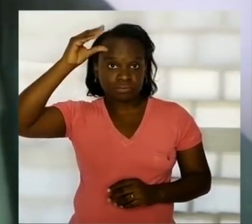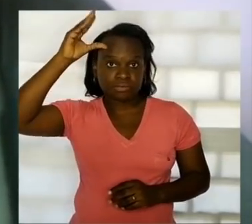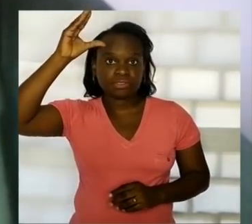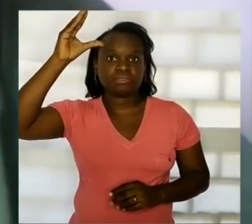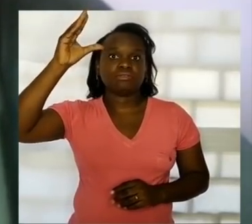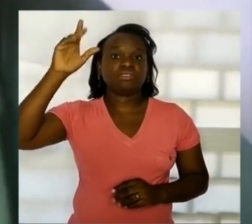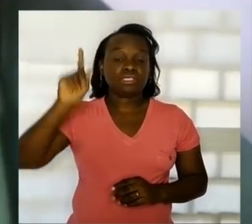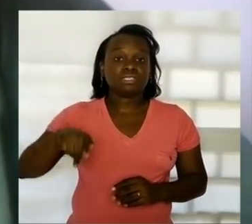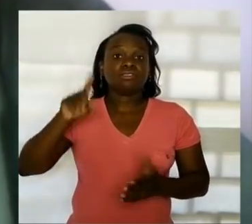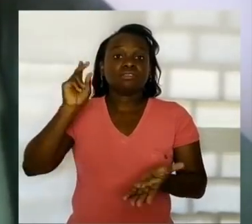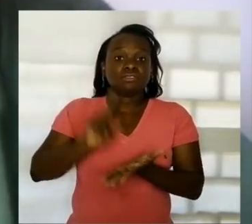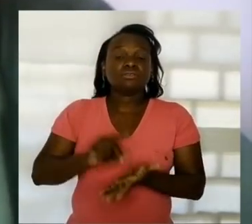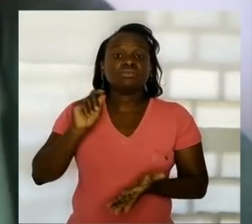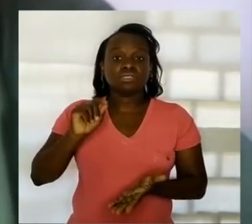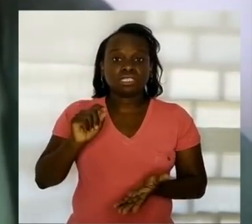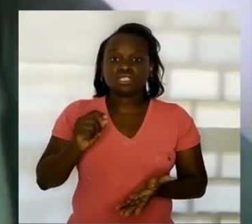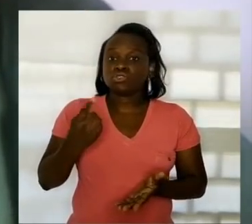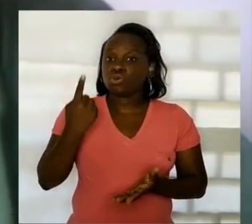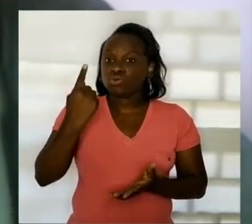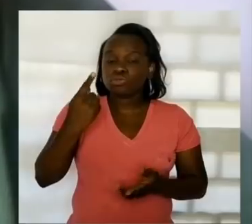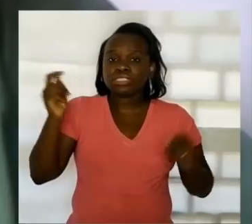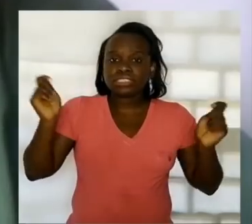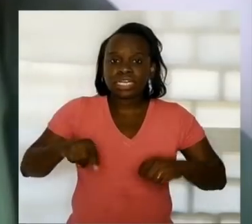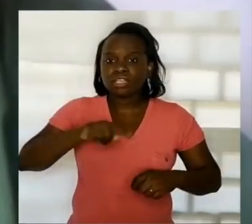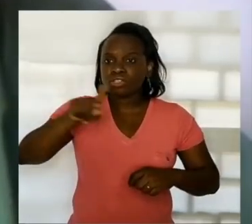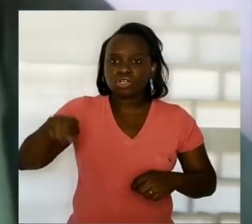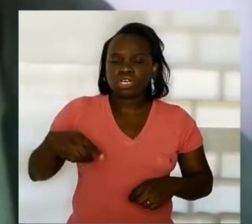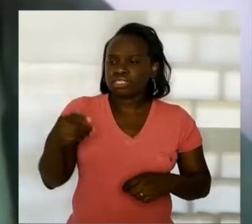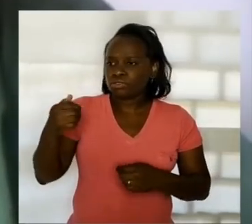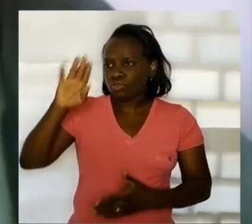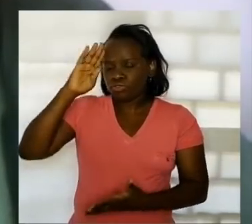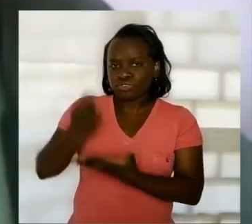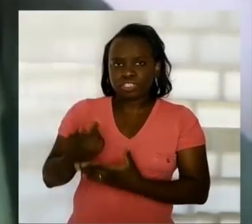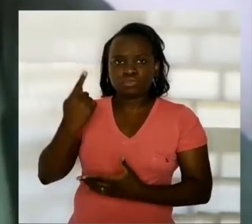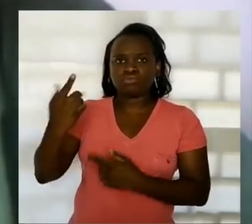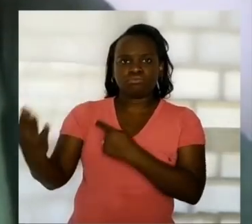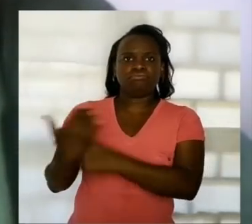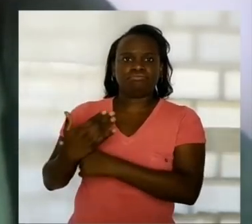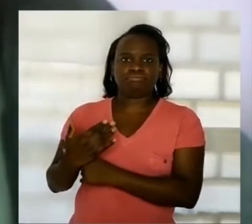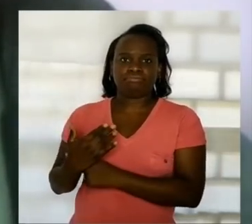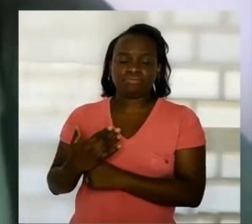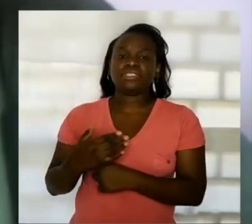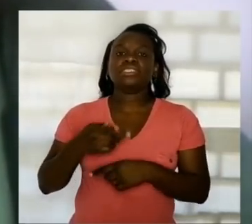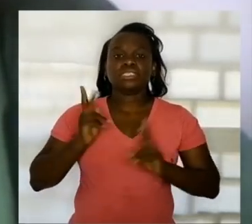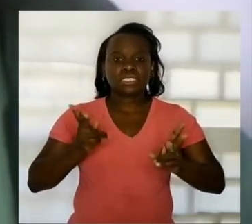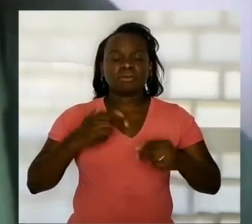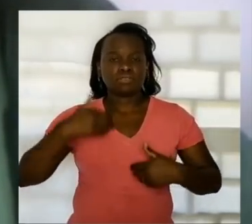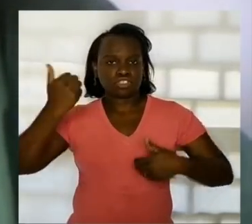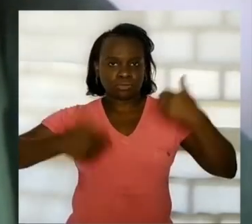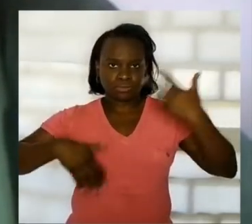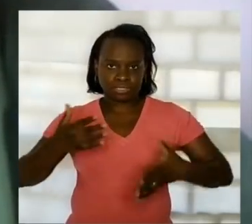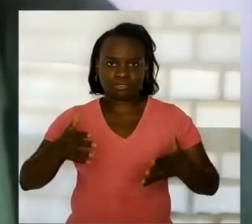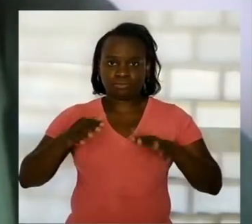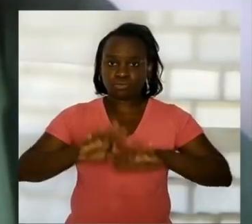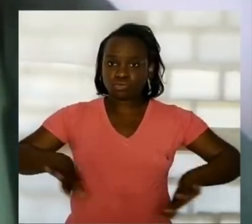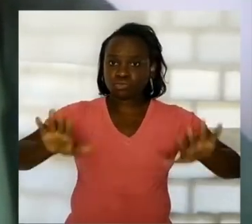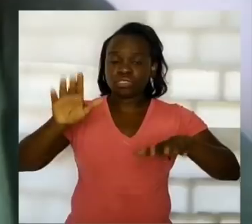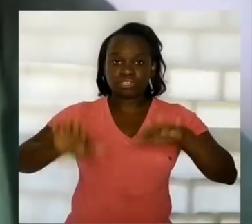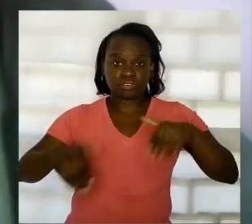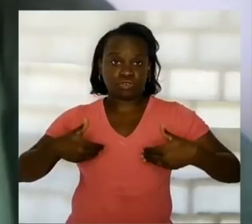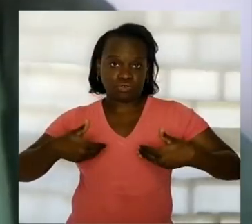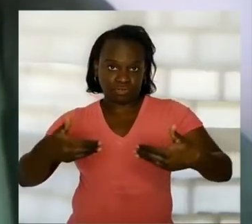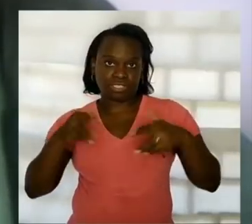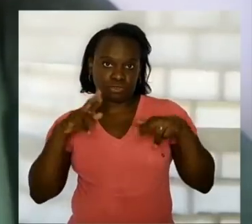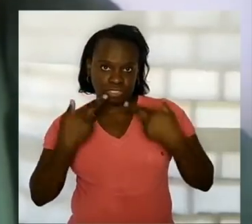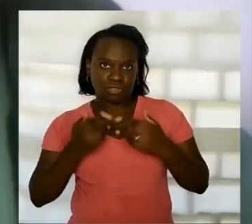O conhecimento é, na verdade, a única arma com a qual a gente sempre pode contar. Eu sempre comento, nesse tipo de evento para